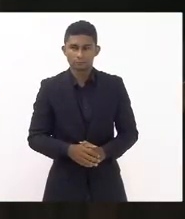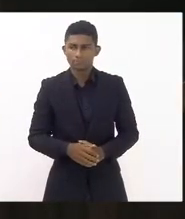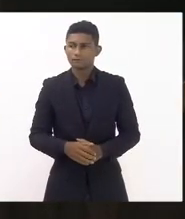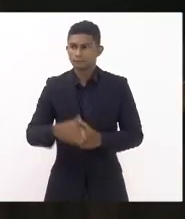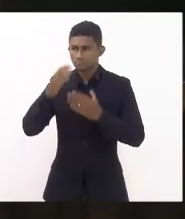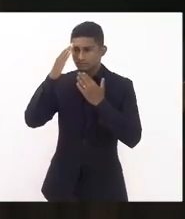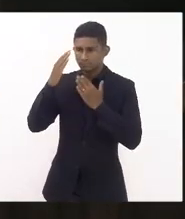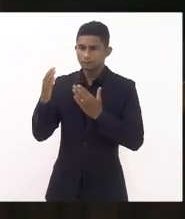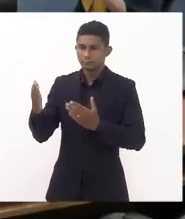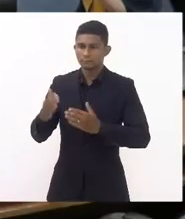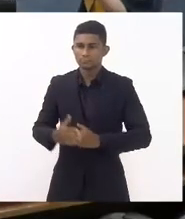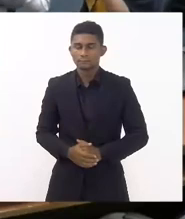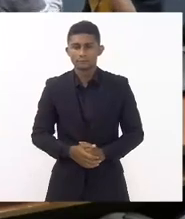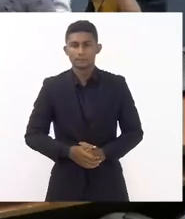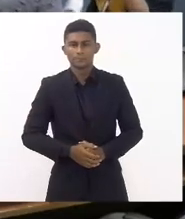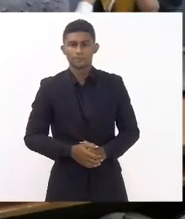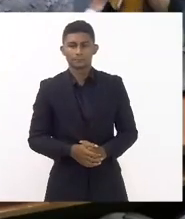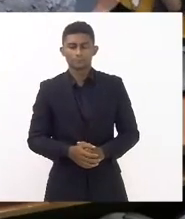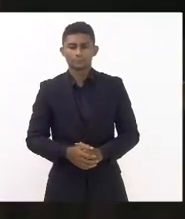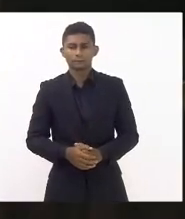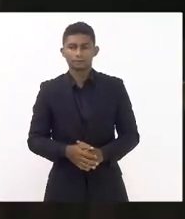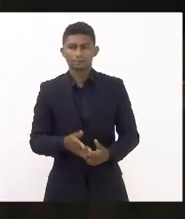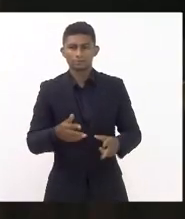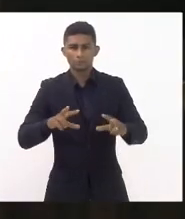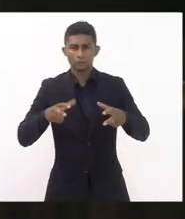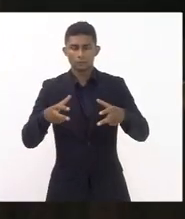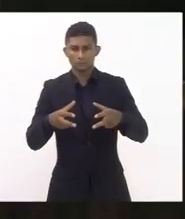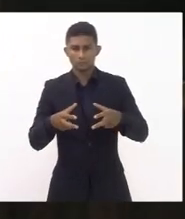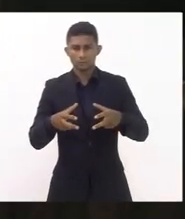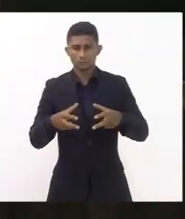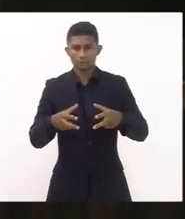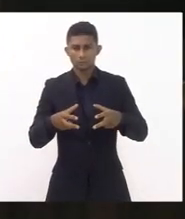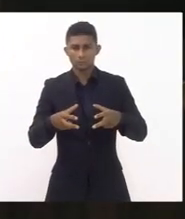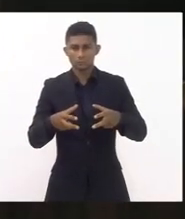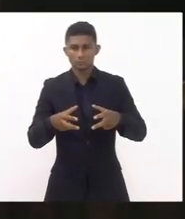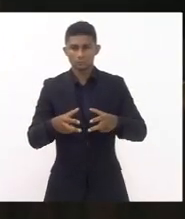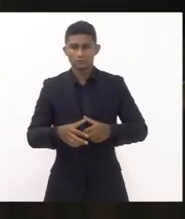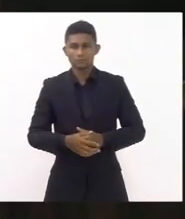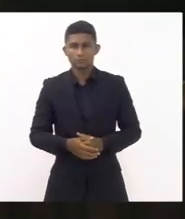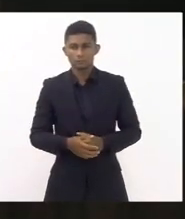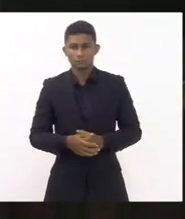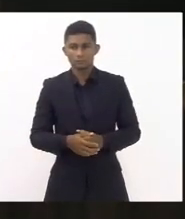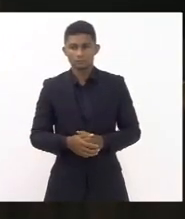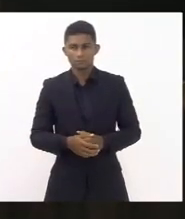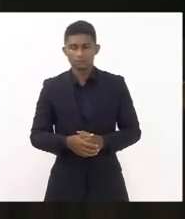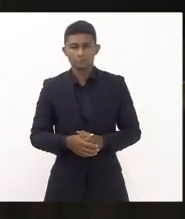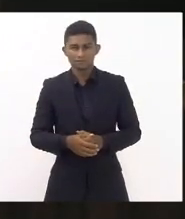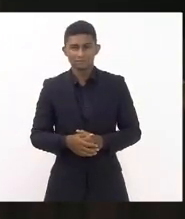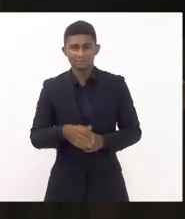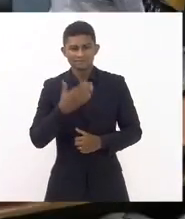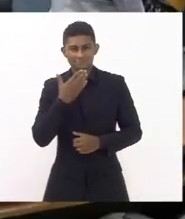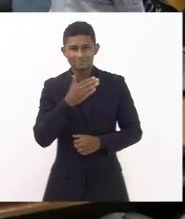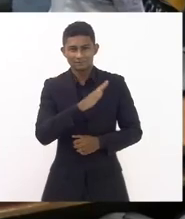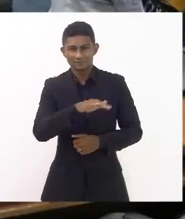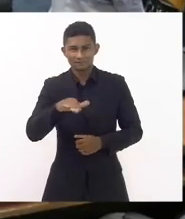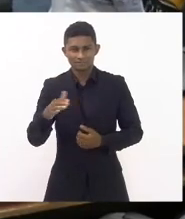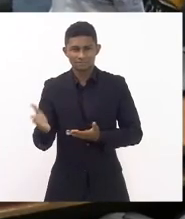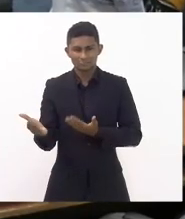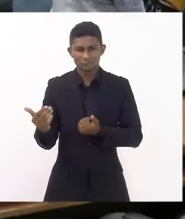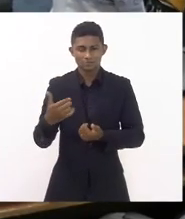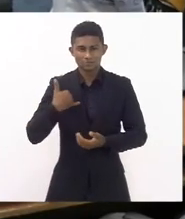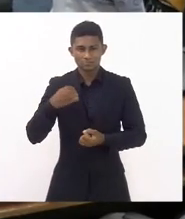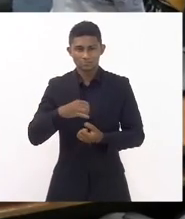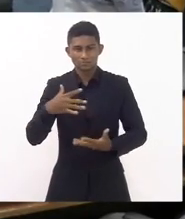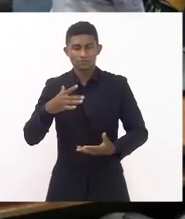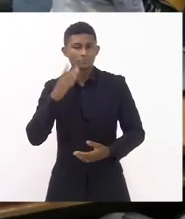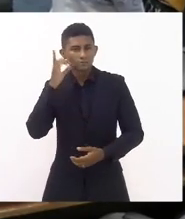Obrigada, deputado. Pela Comissão de Assuntos... da criança, adolescente e idoso, deputada